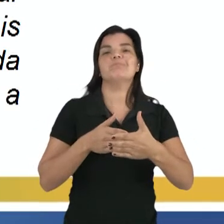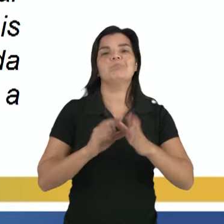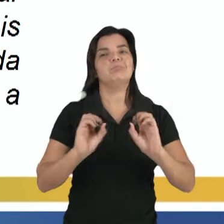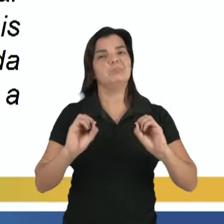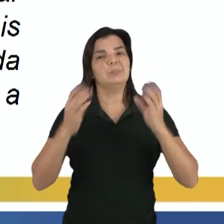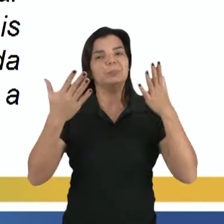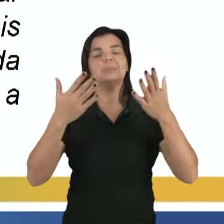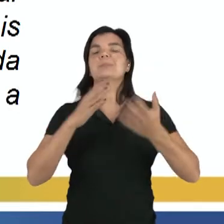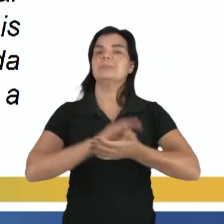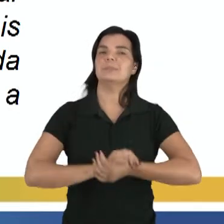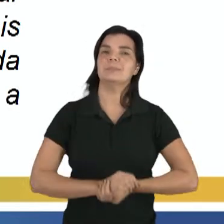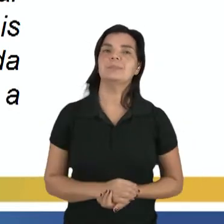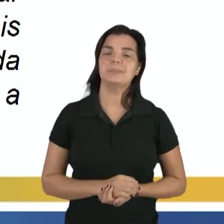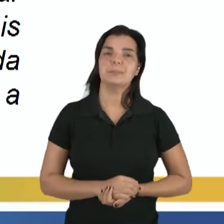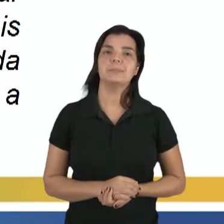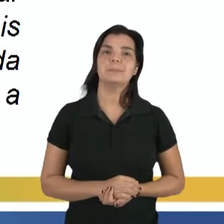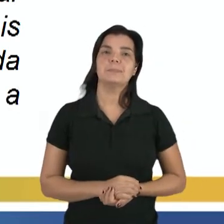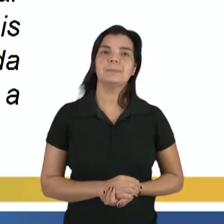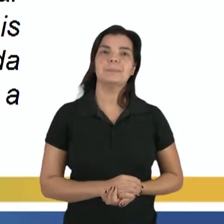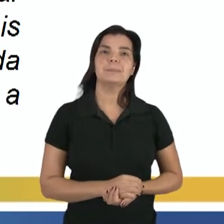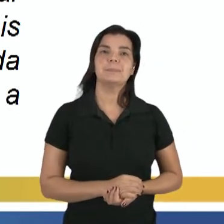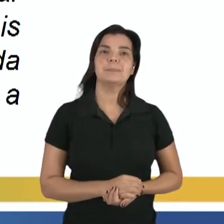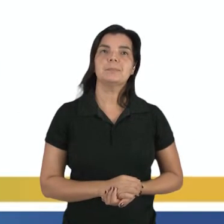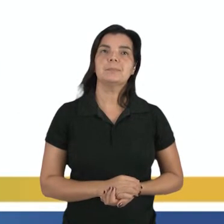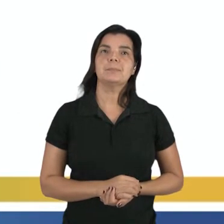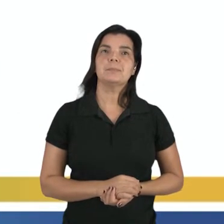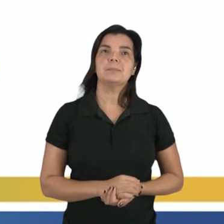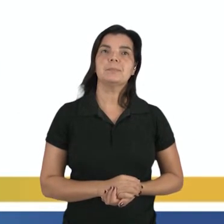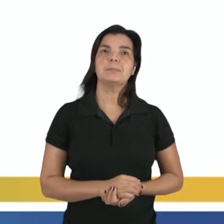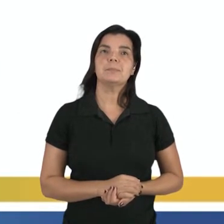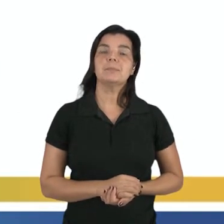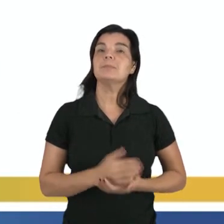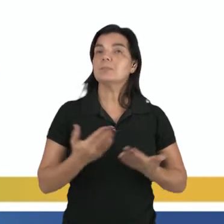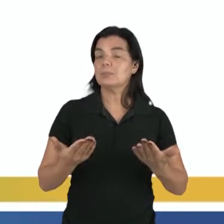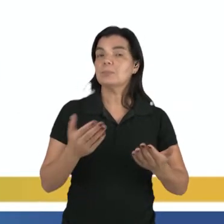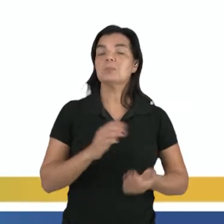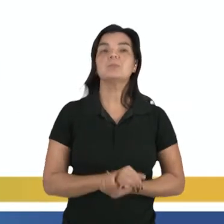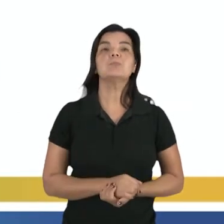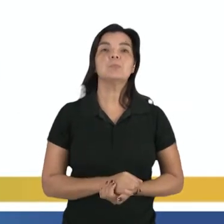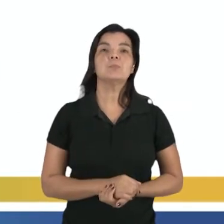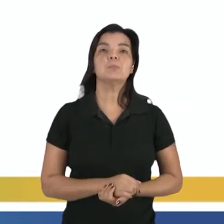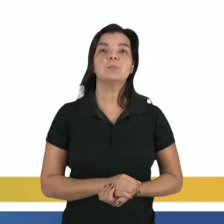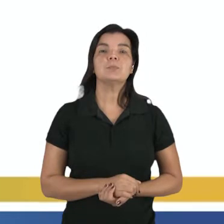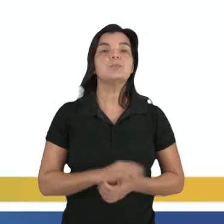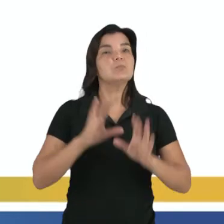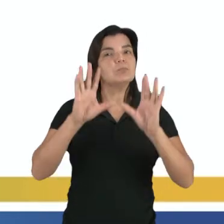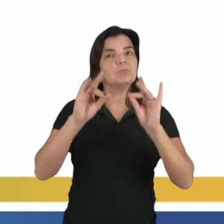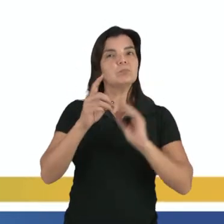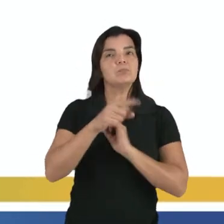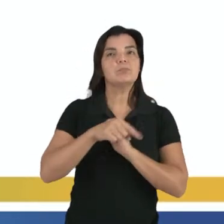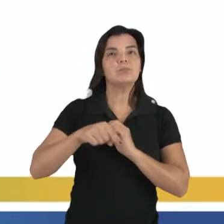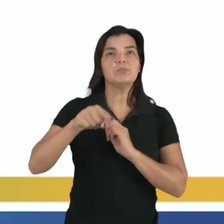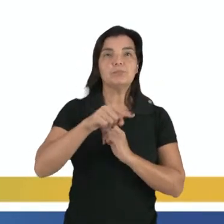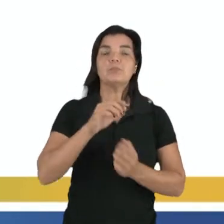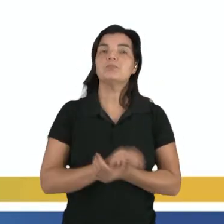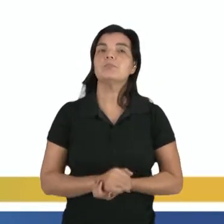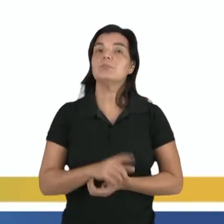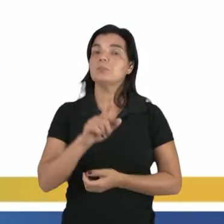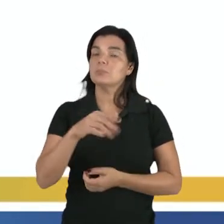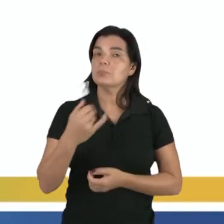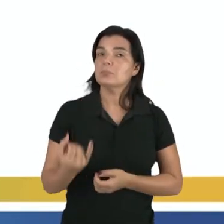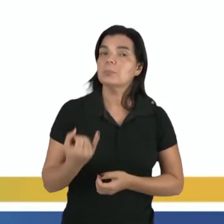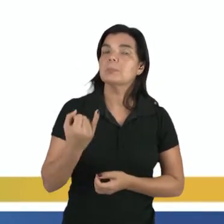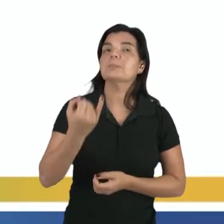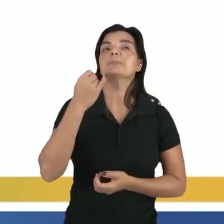seria suficiente para impedir a festa. E aí eu trouxe um detalhe aqui para vocês,